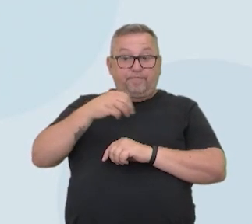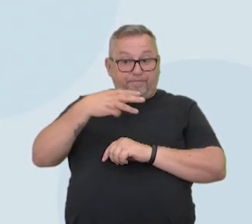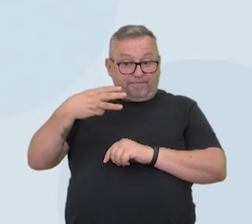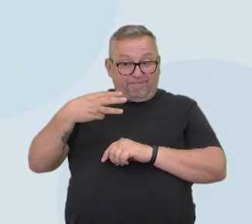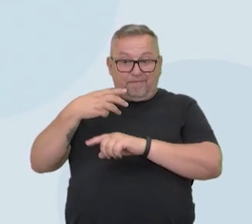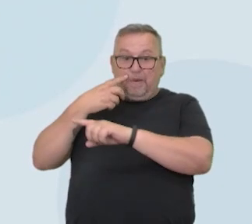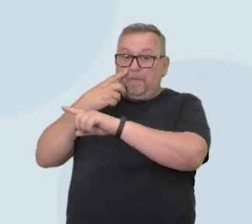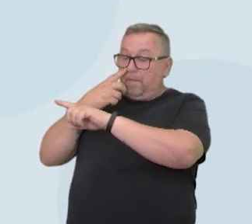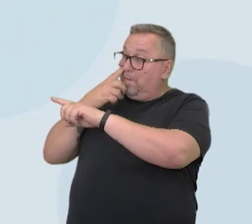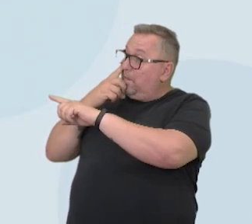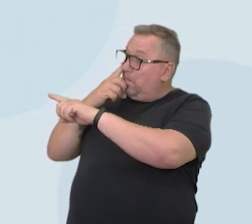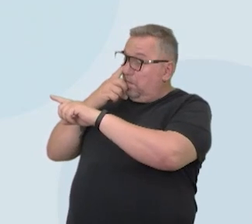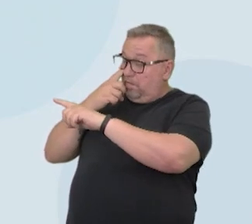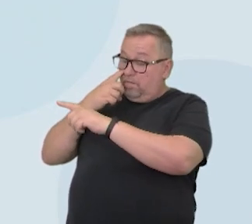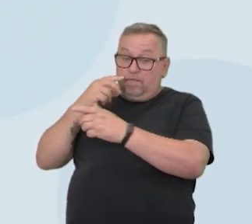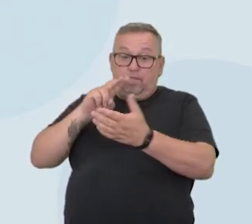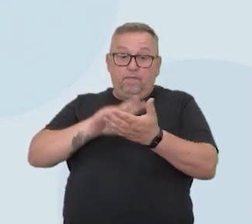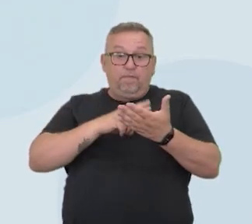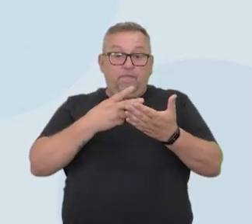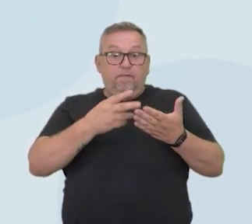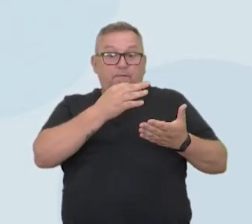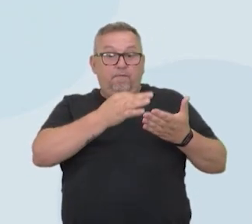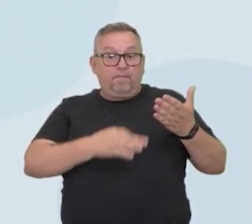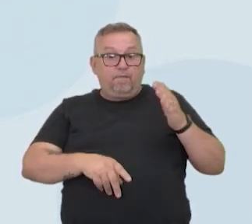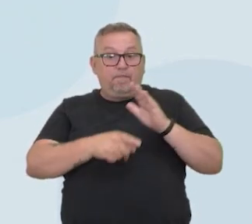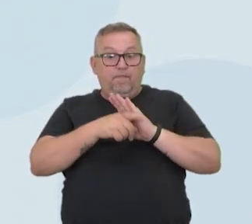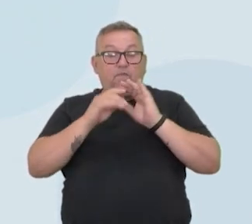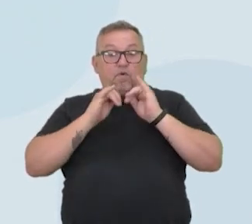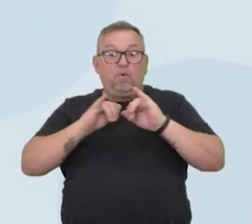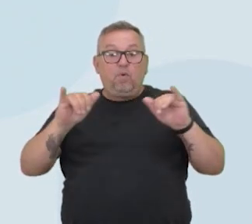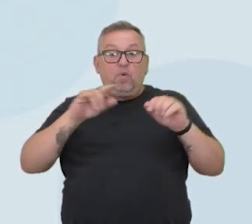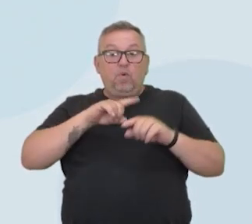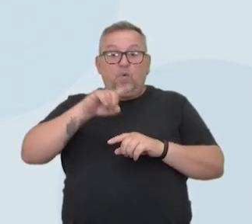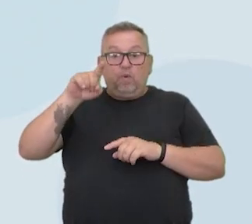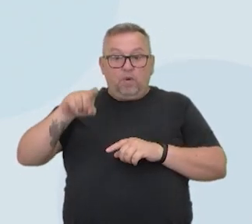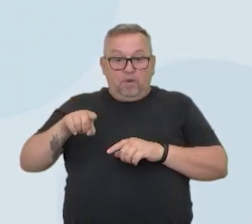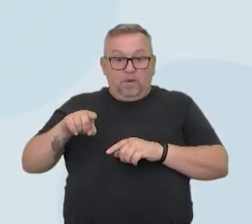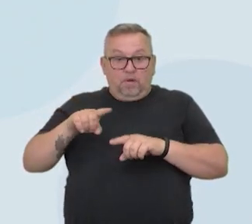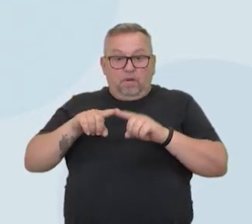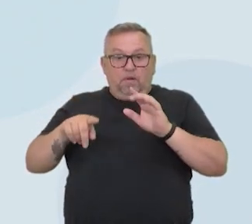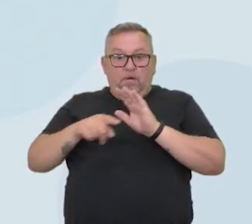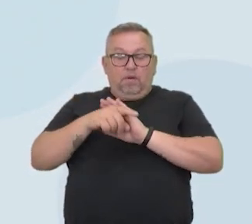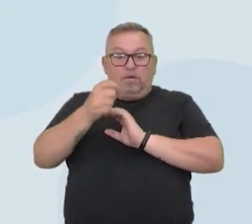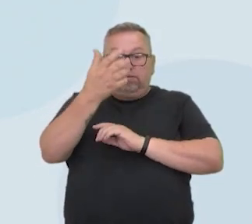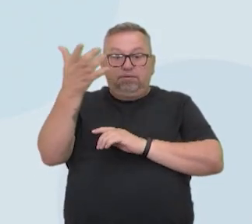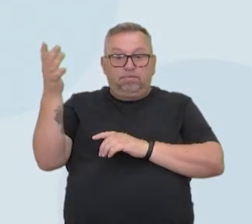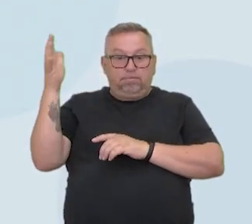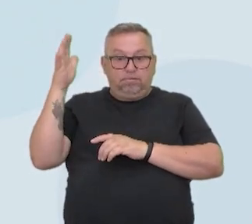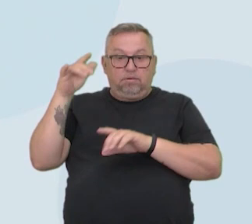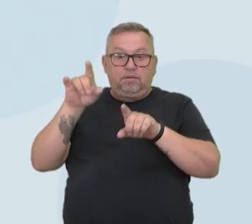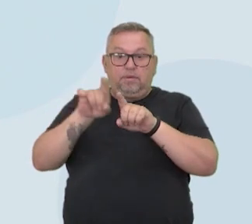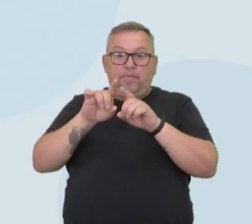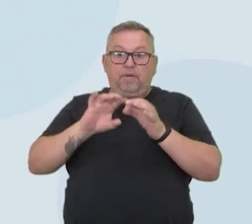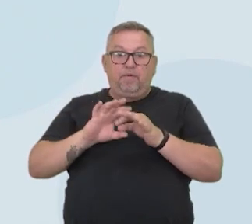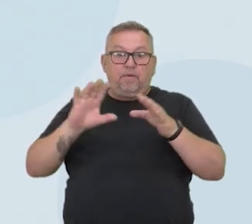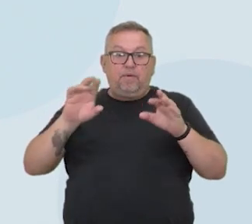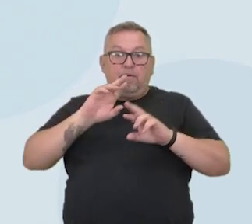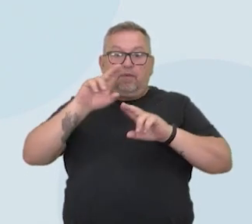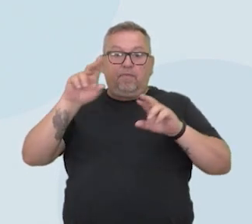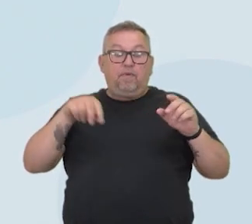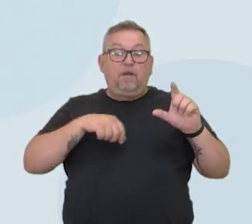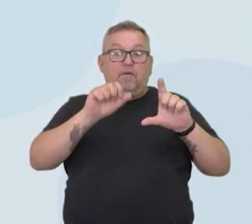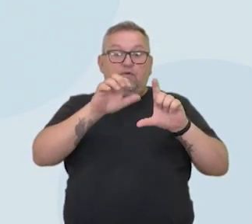que é interpretar textos de divulgação científica que tratem de temáticas das ciências da natureza, disponíveis em diferentes